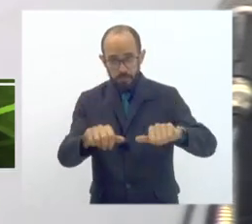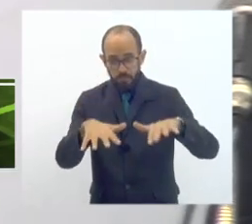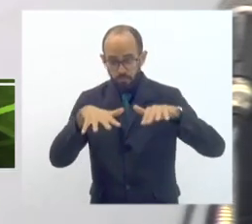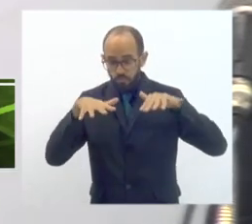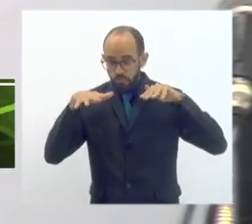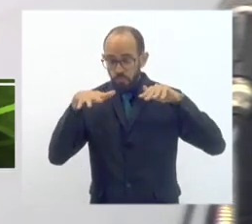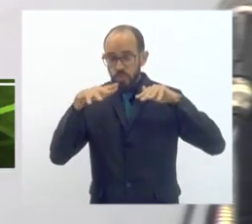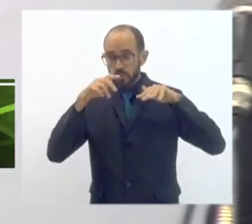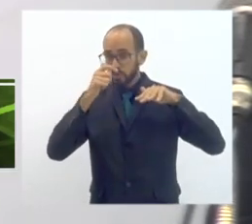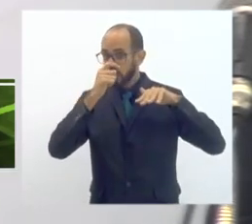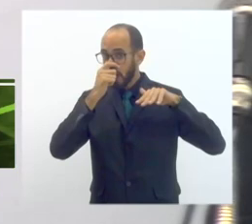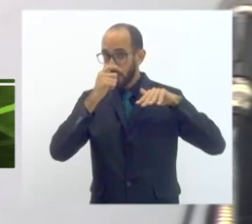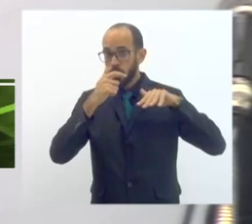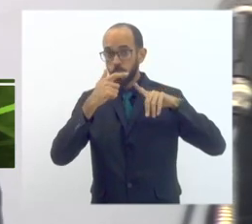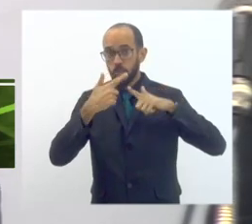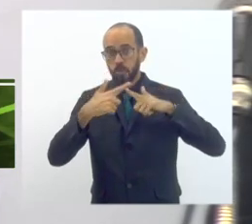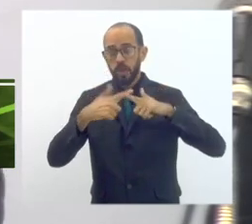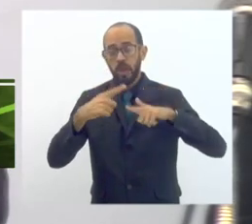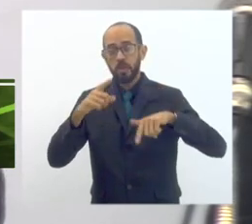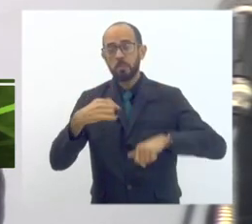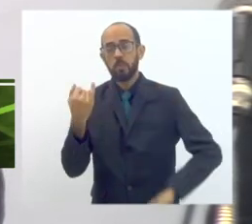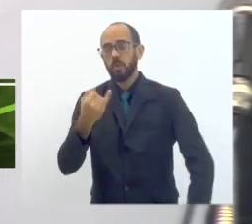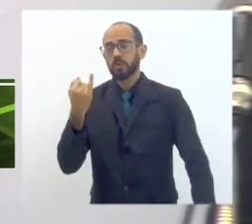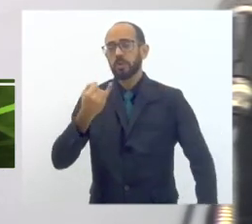fundamental também a gente garantir